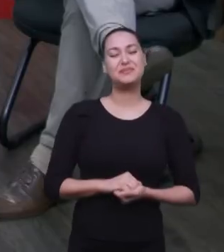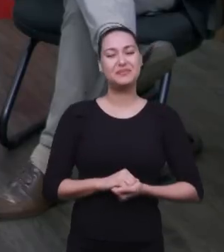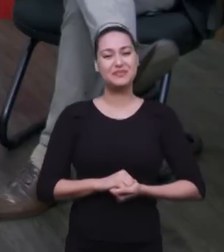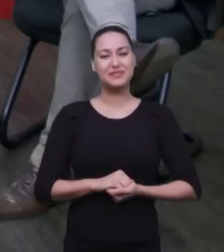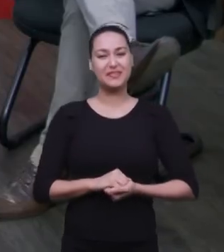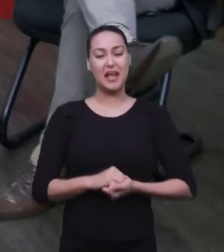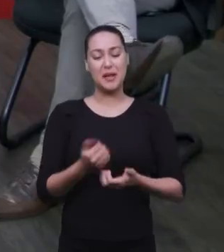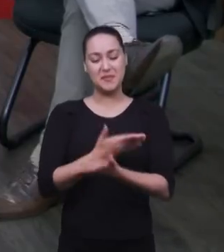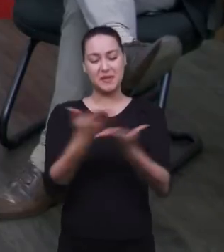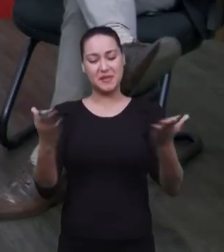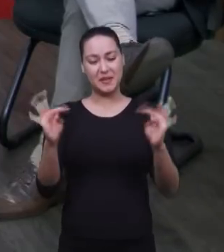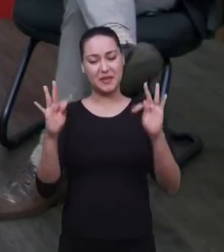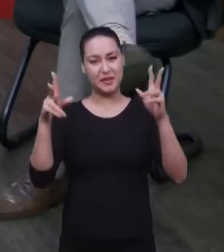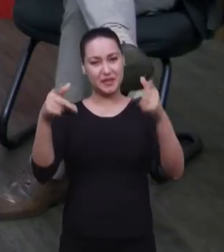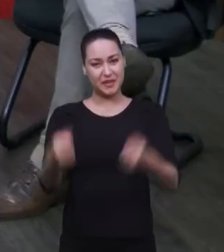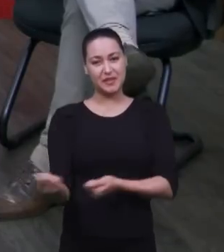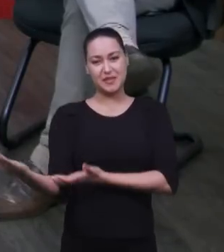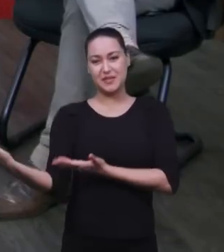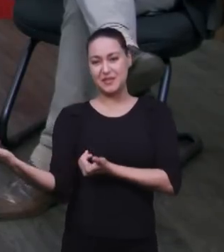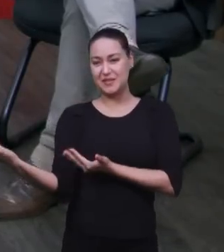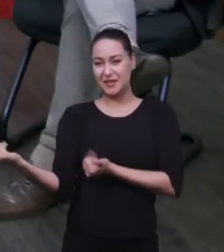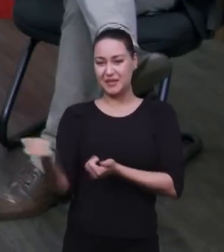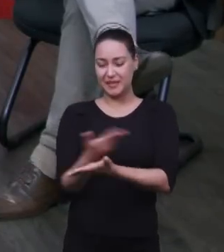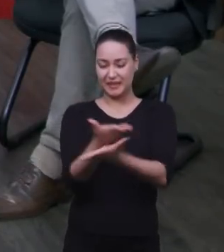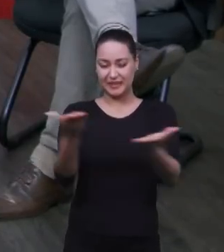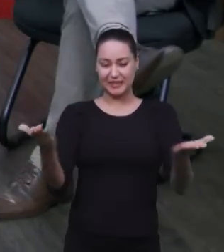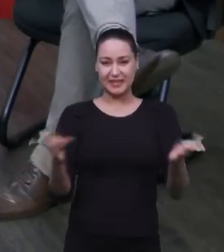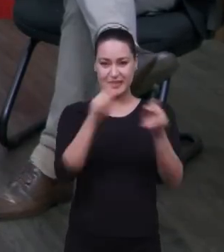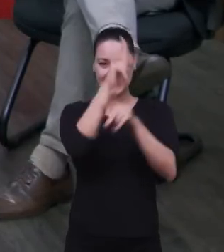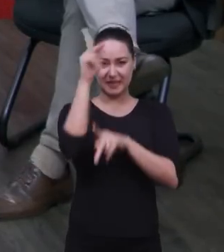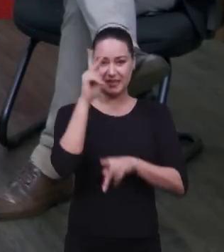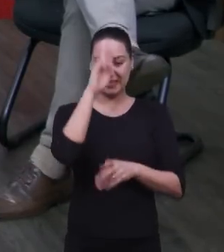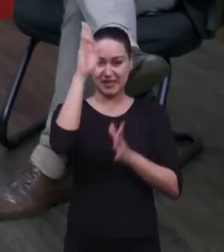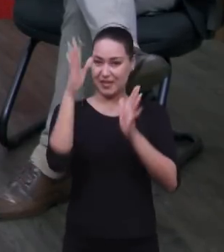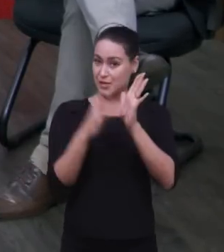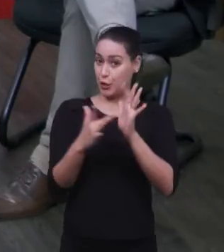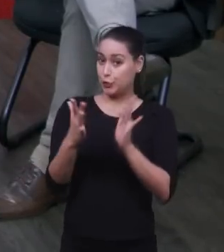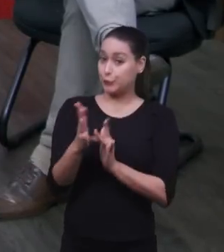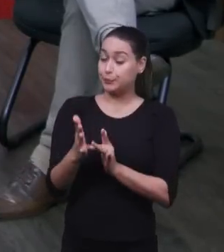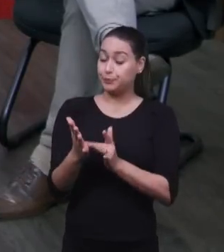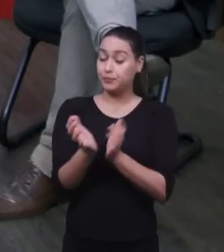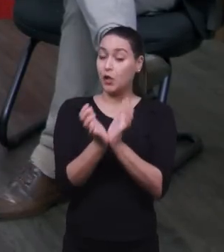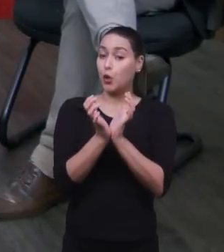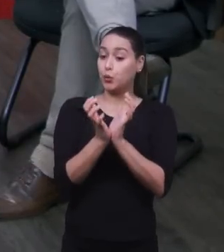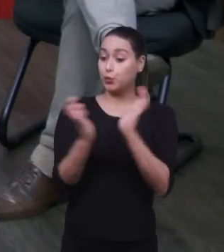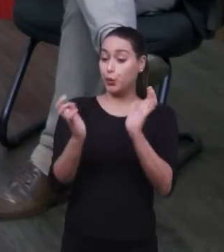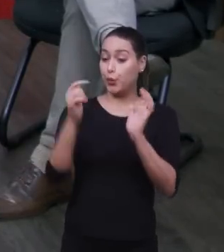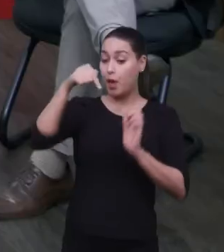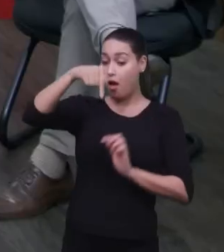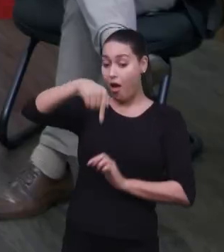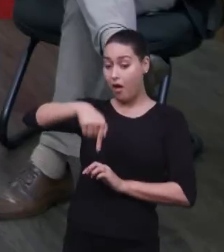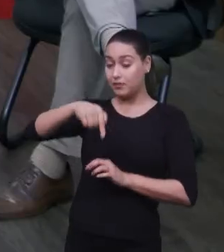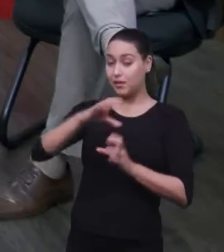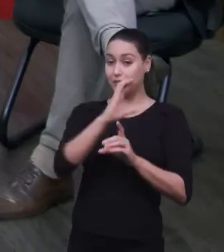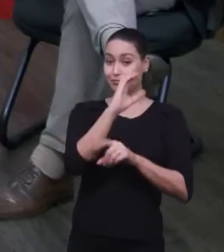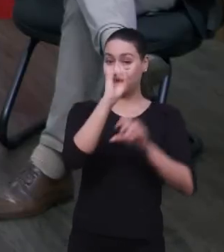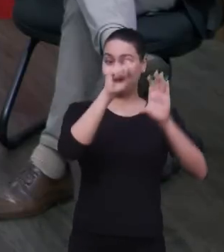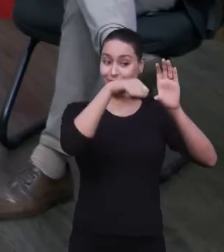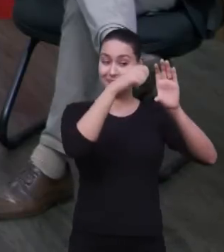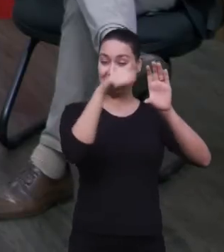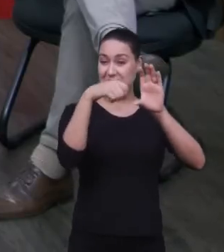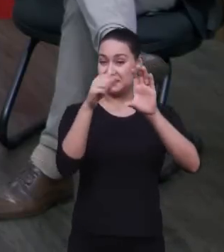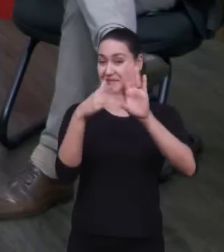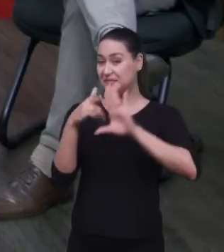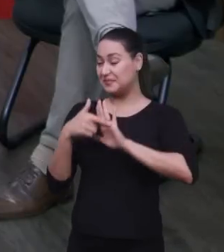a todos os jovens, os nossos participantes, a paz do Senhor Jesus. E nós temos aqui conosco no estúdio um grupo de jovens. As câmeras